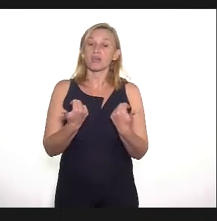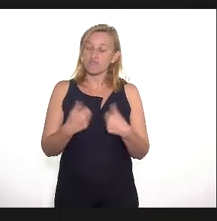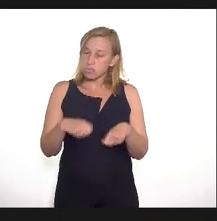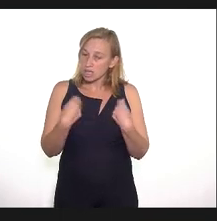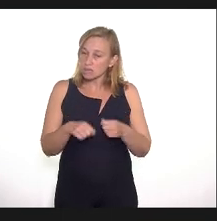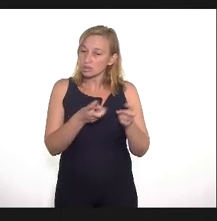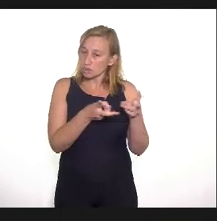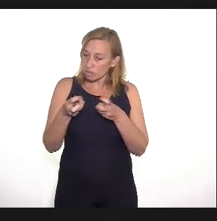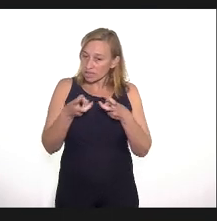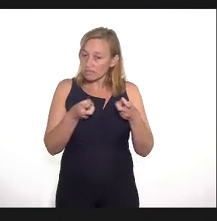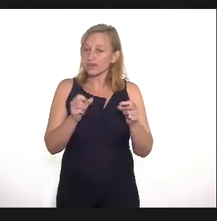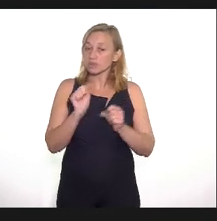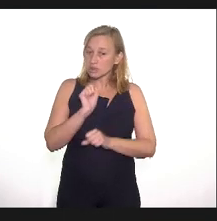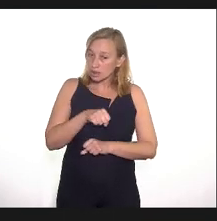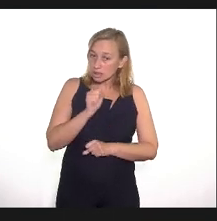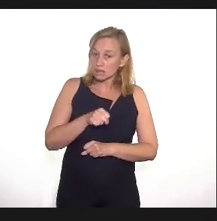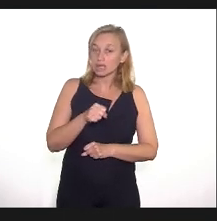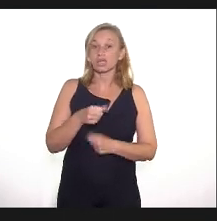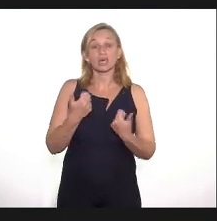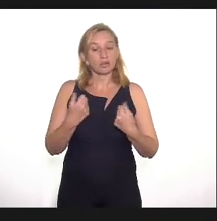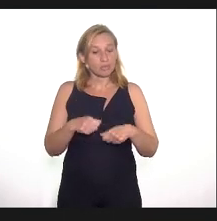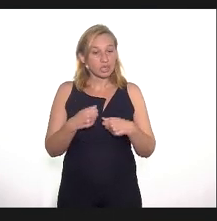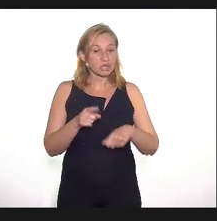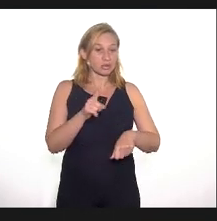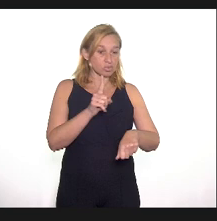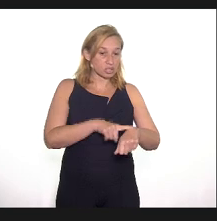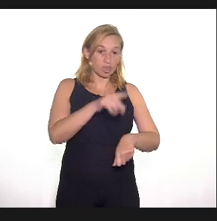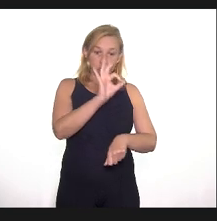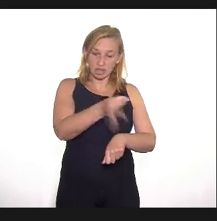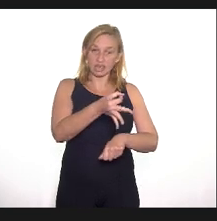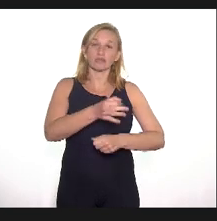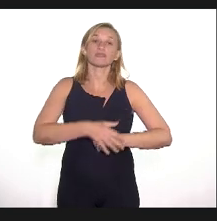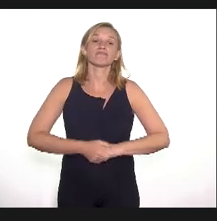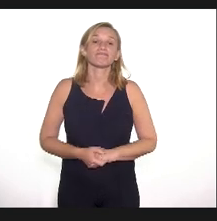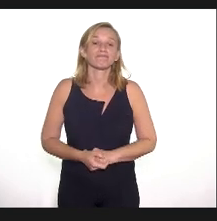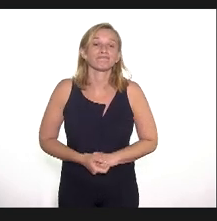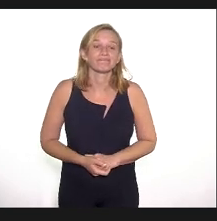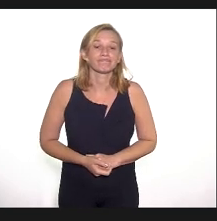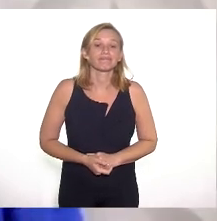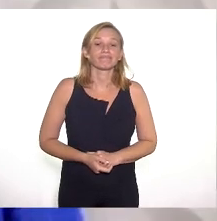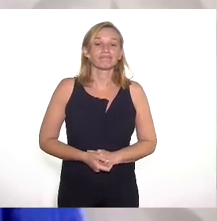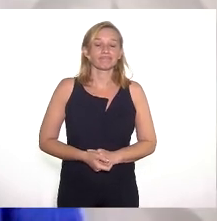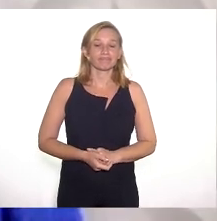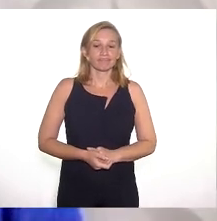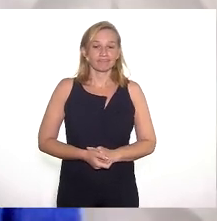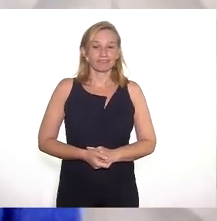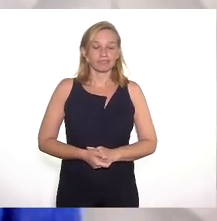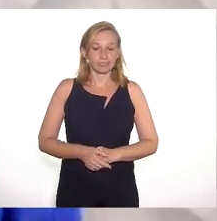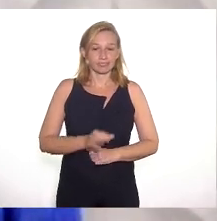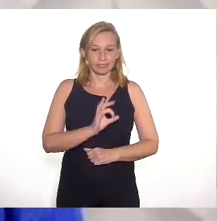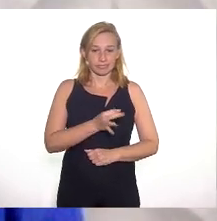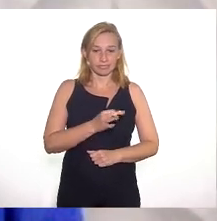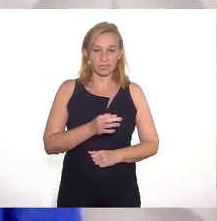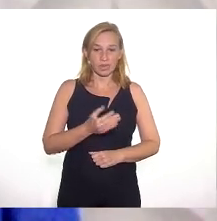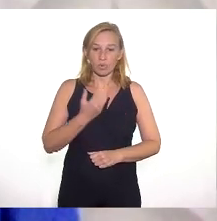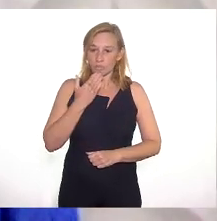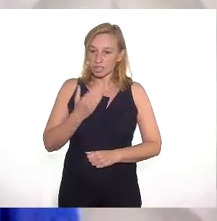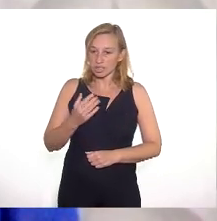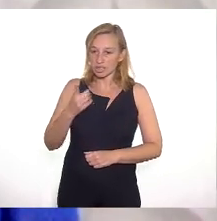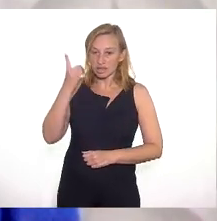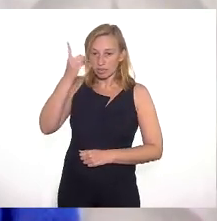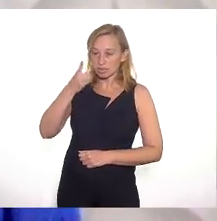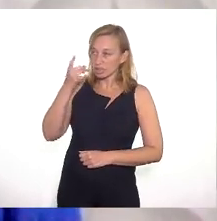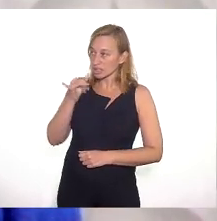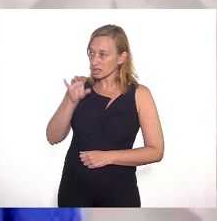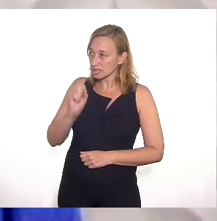ser observados. E eles têm os seus prazos naturais. Deputada Célia, eu vou pedir para a senhora